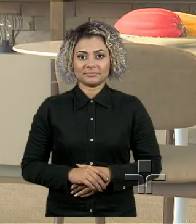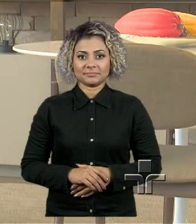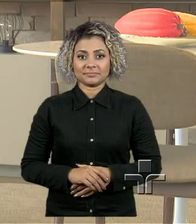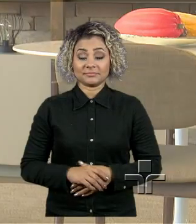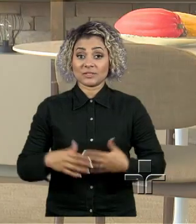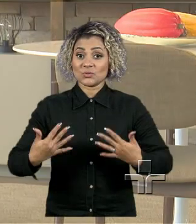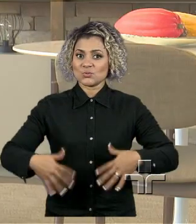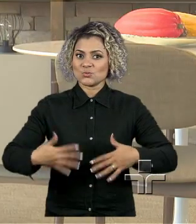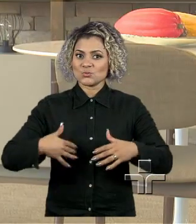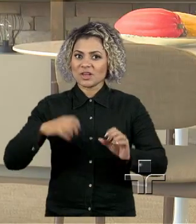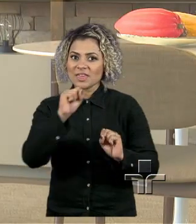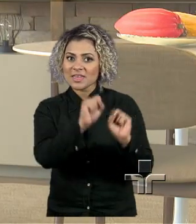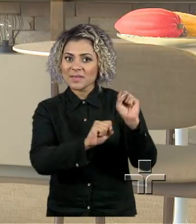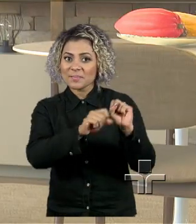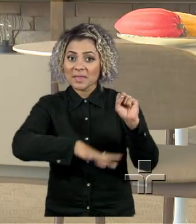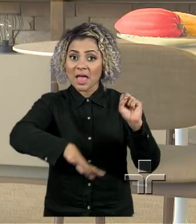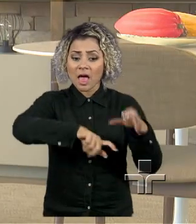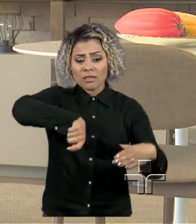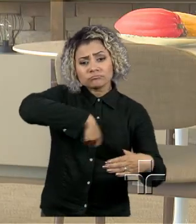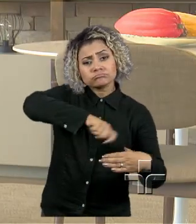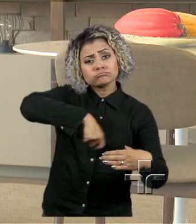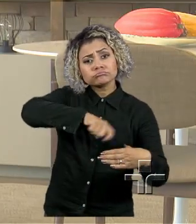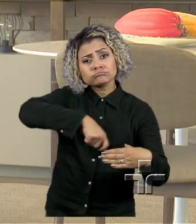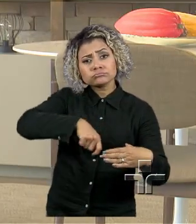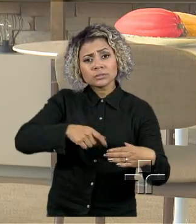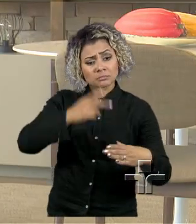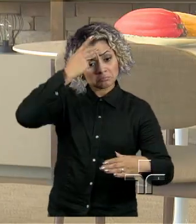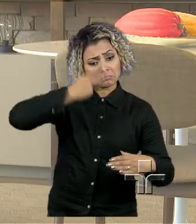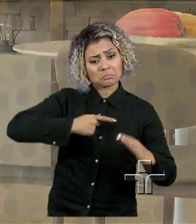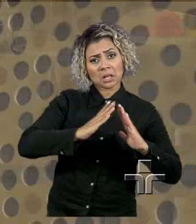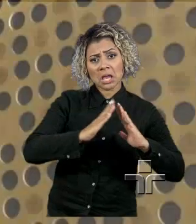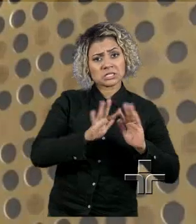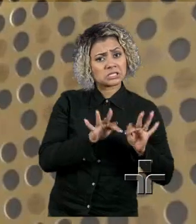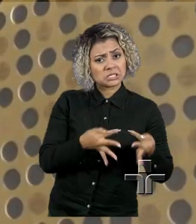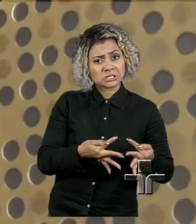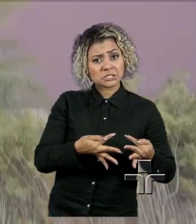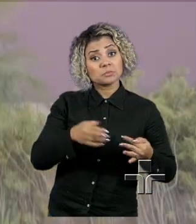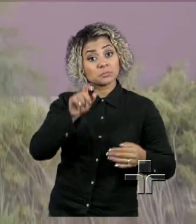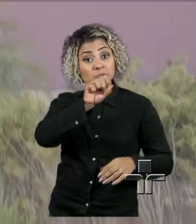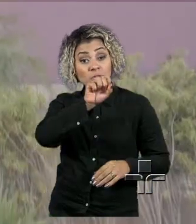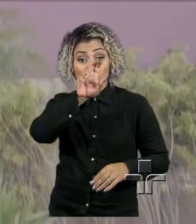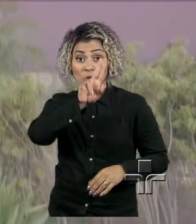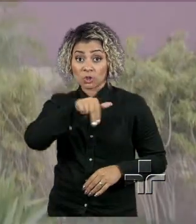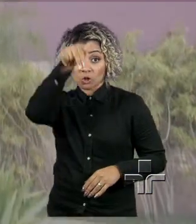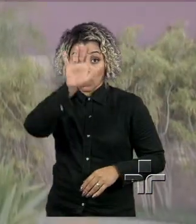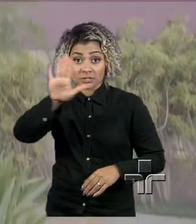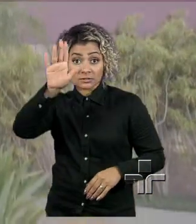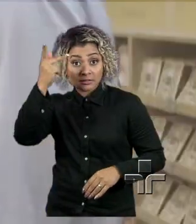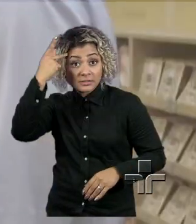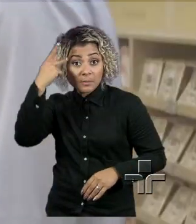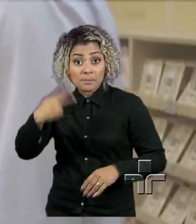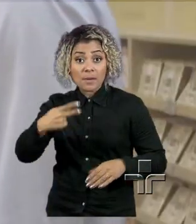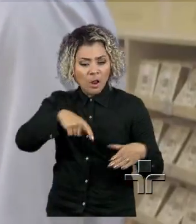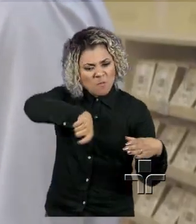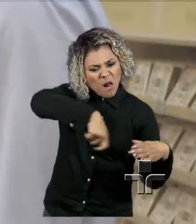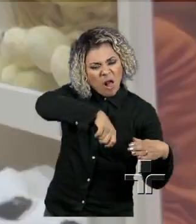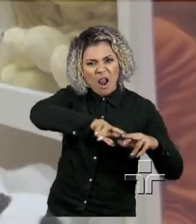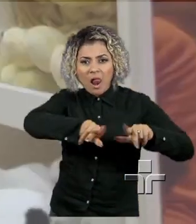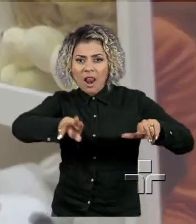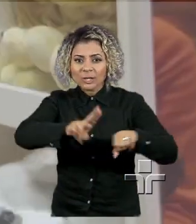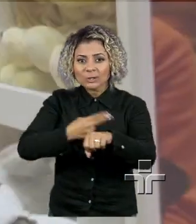De uma produção feita na cozinha de uma casa na zona norte de São Paulo, ele saltou para um conglomerado que